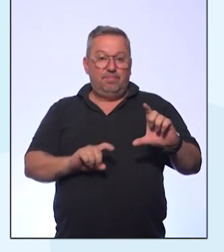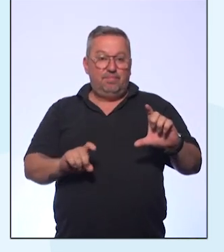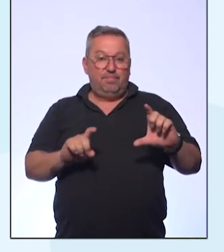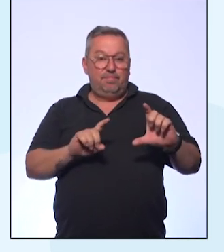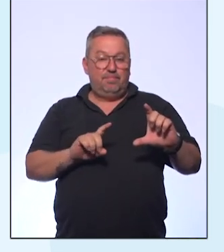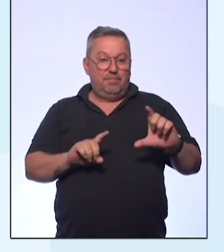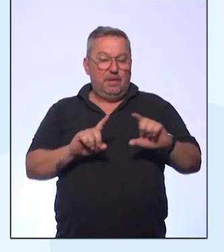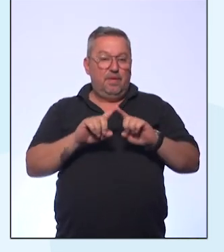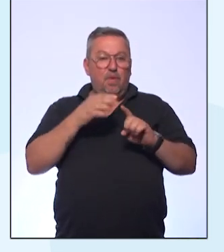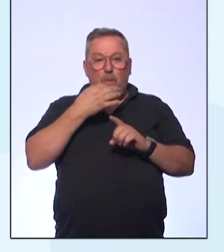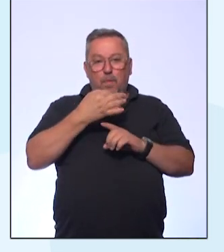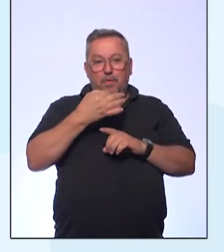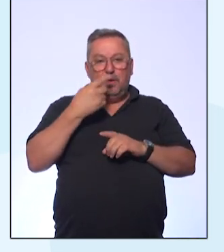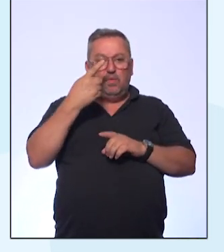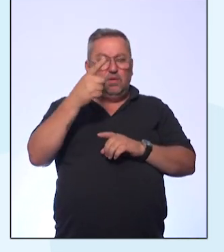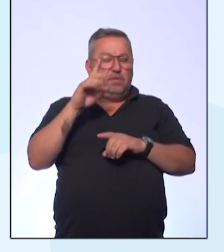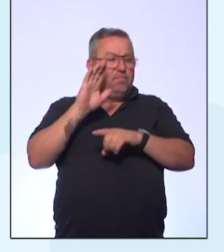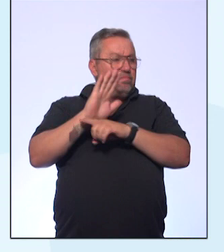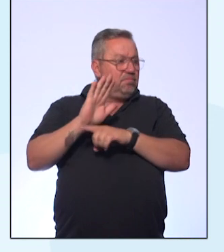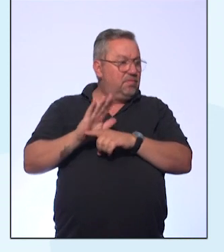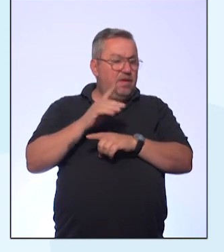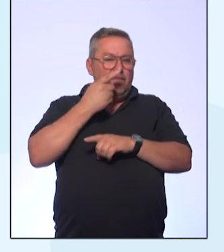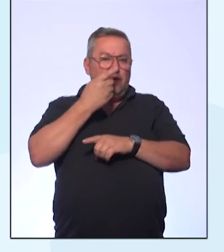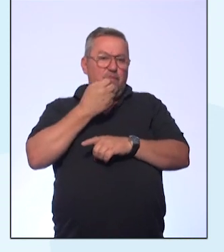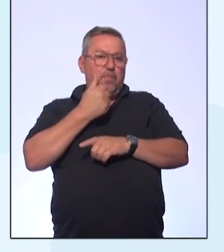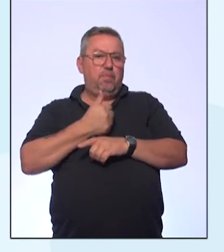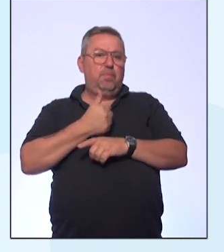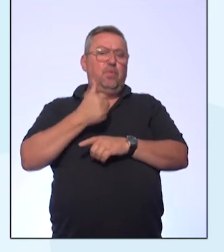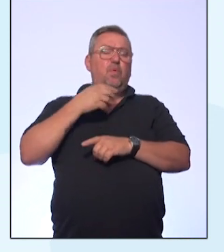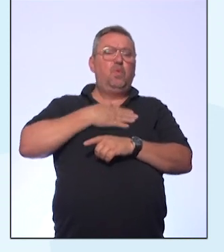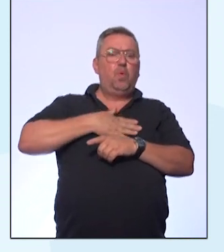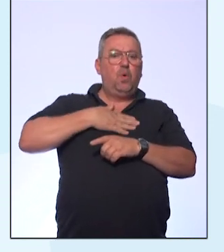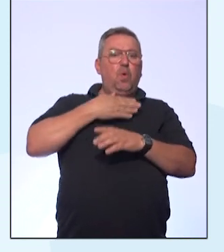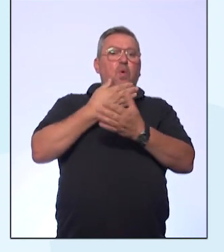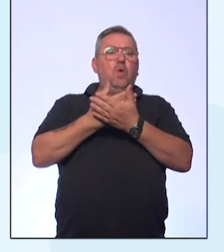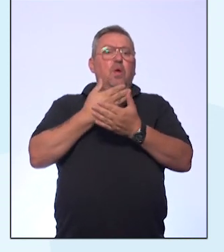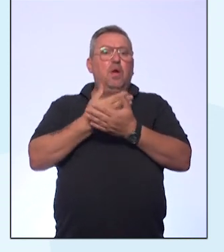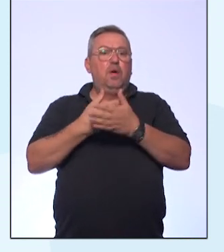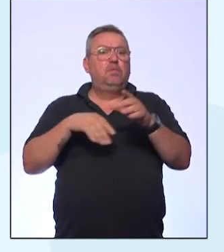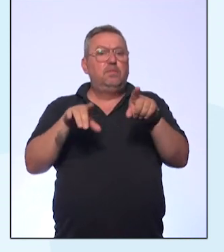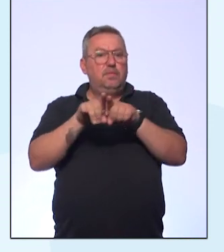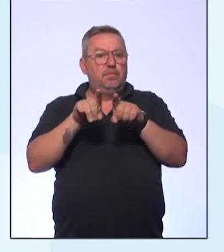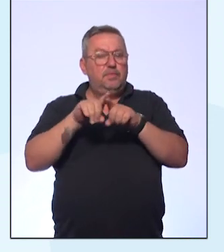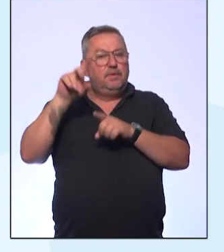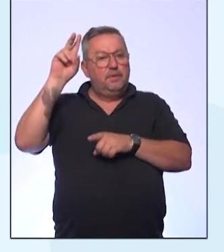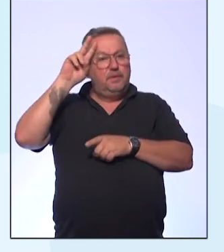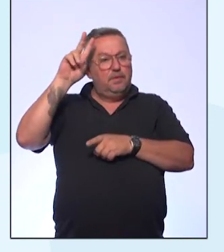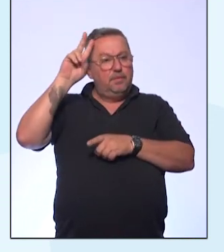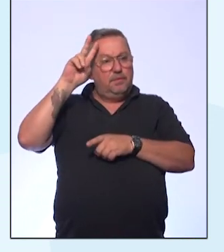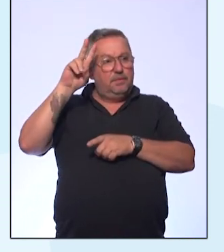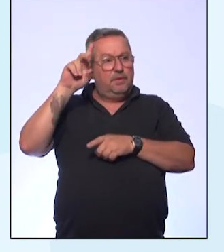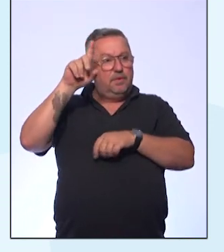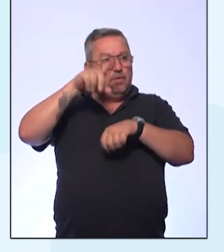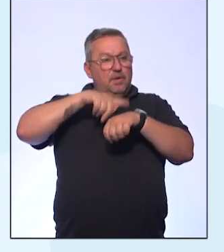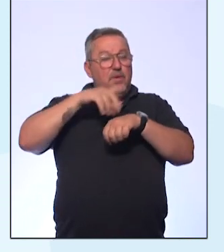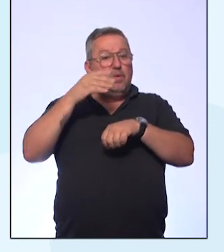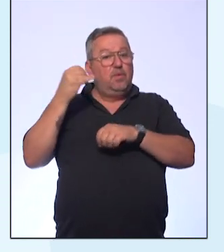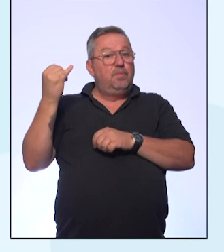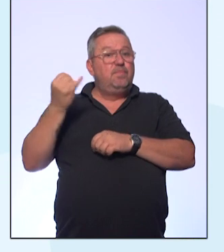link, deixar a sua contribuição, seus comentários sobre a aula de hoje. Lembrando que esse é um momento